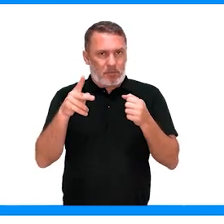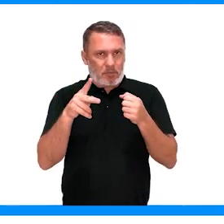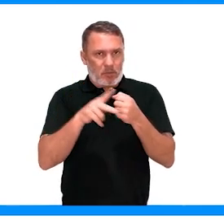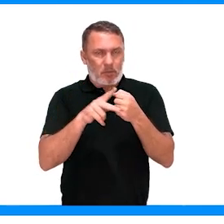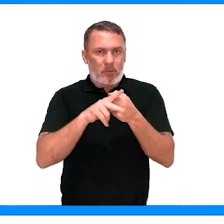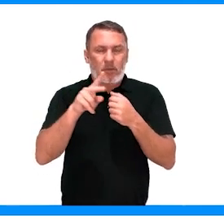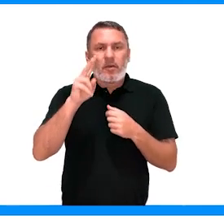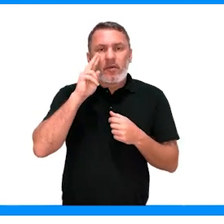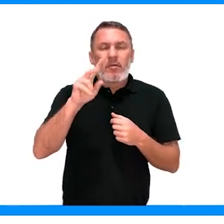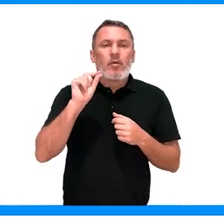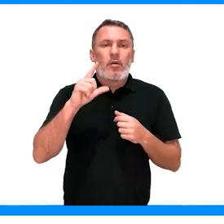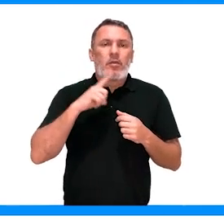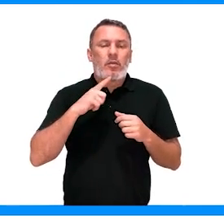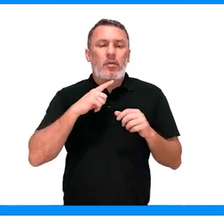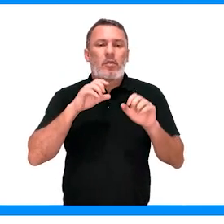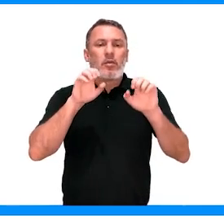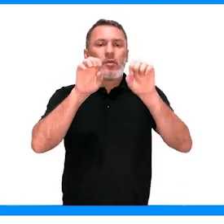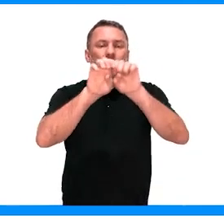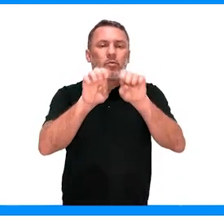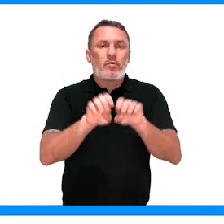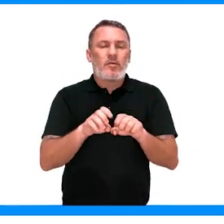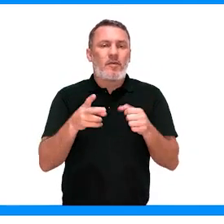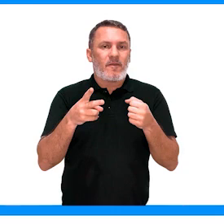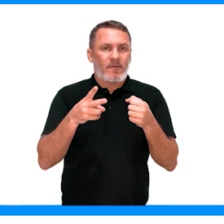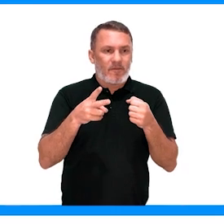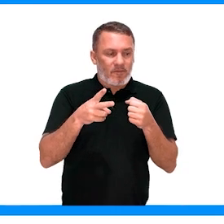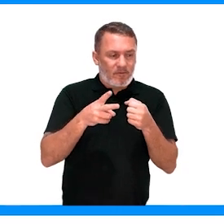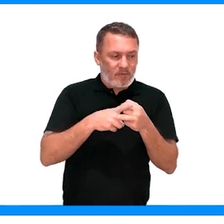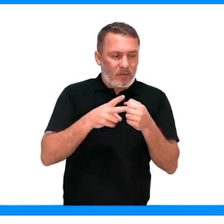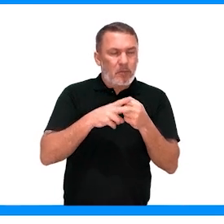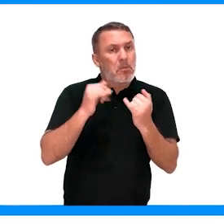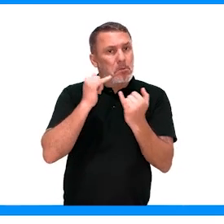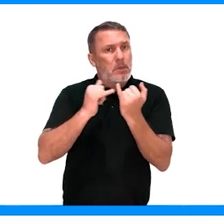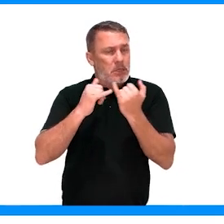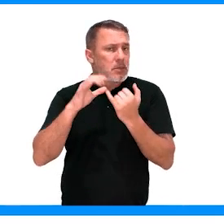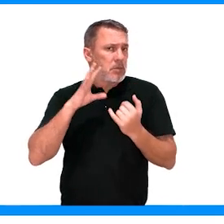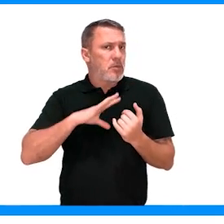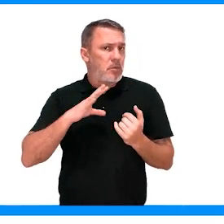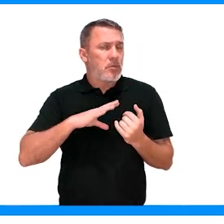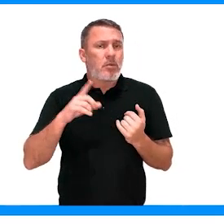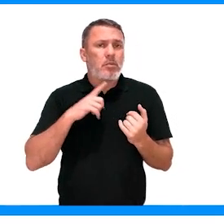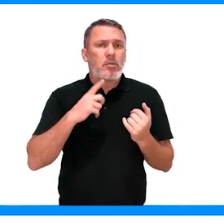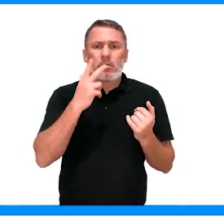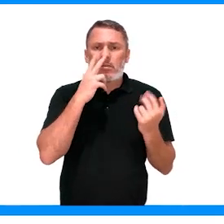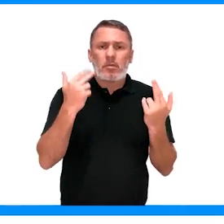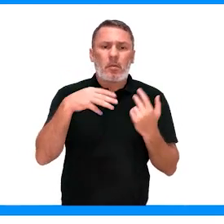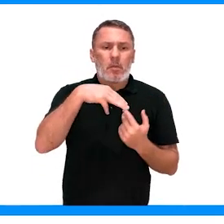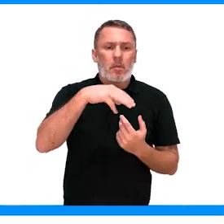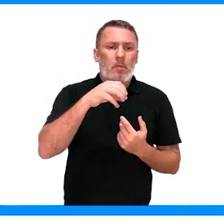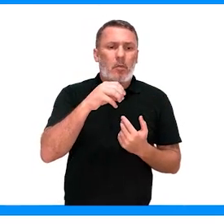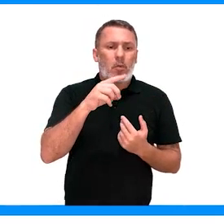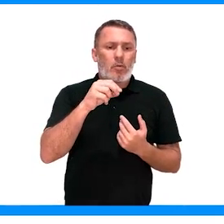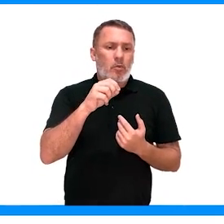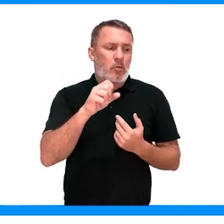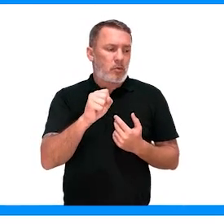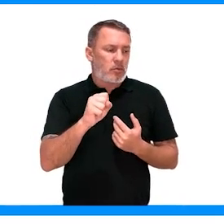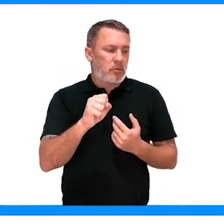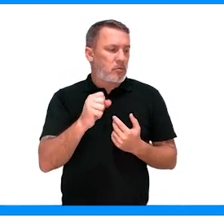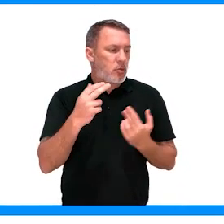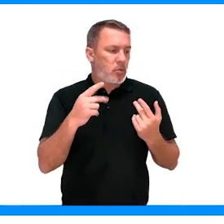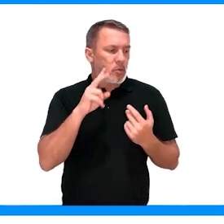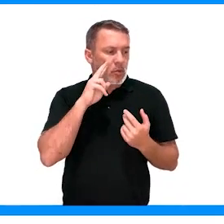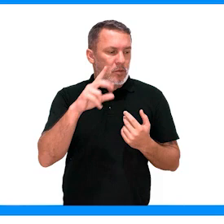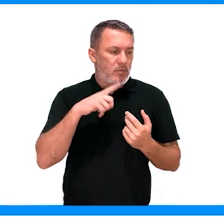com os pronomes, nós vamos ver que a estrutura dos verbos ela é muito parecida com o português. Nós temos os mesmos modos, né? Então nós